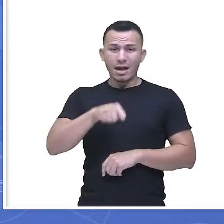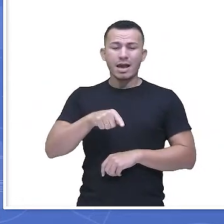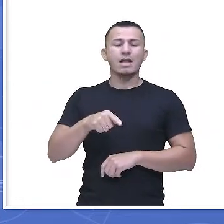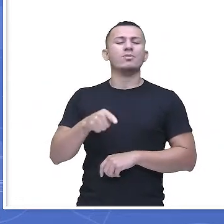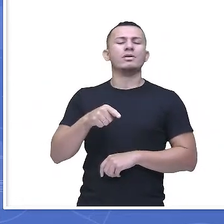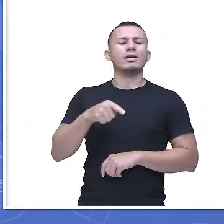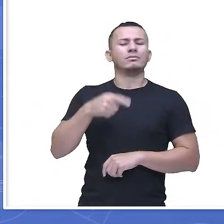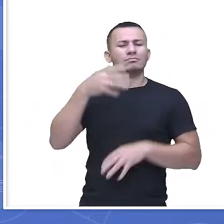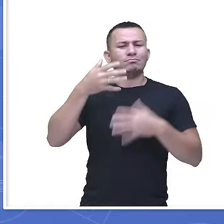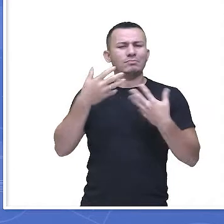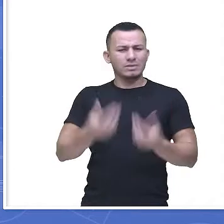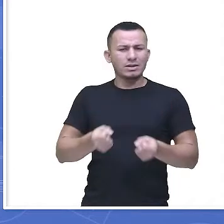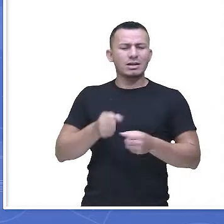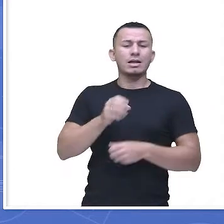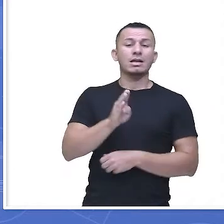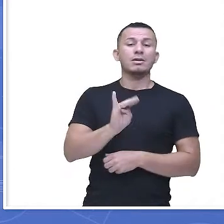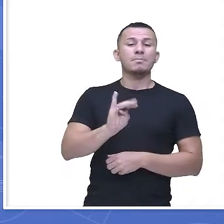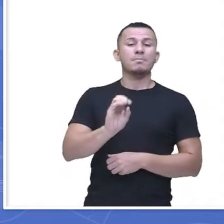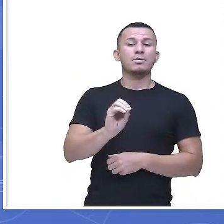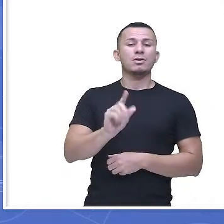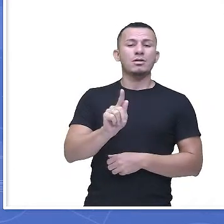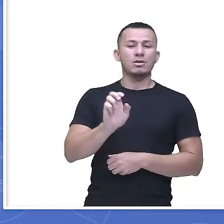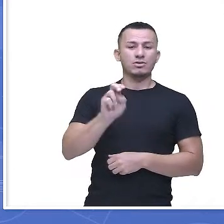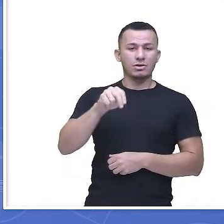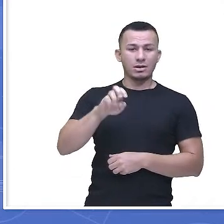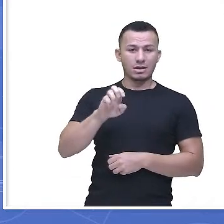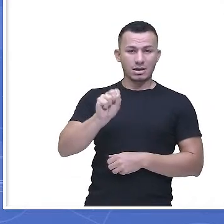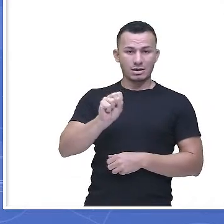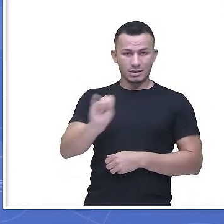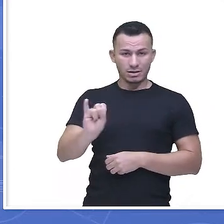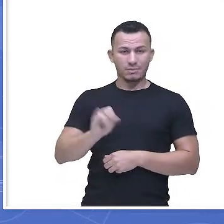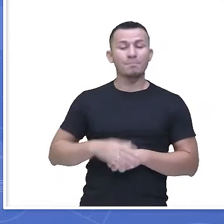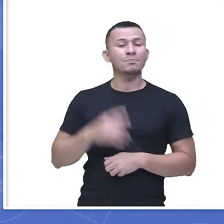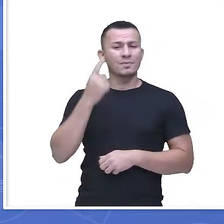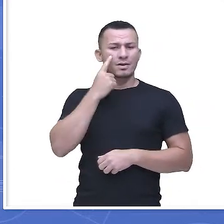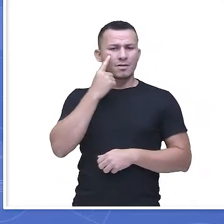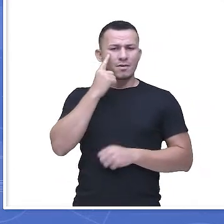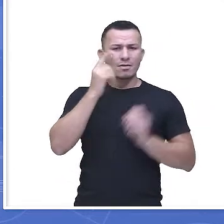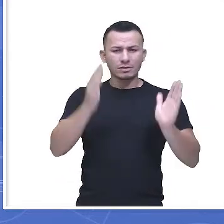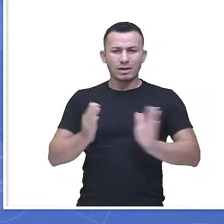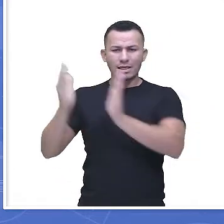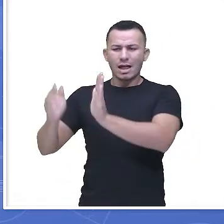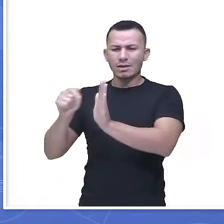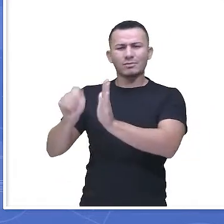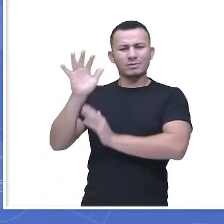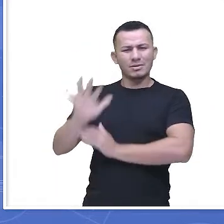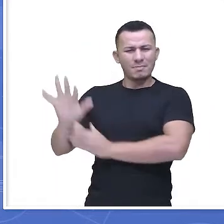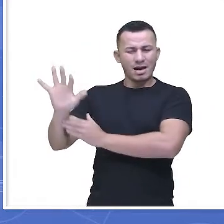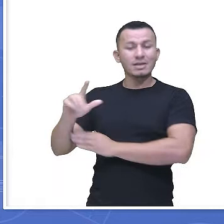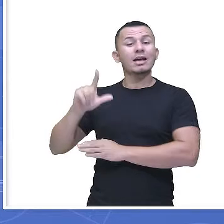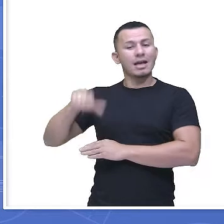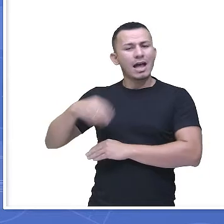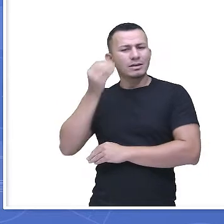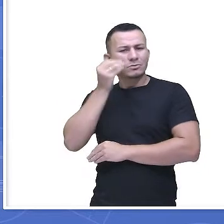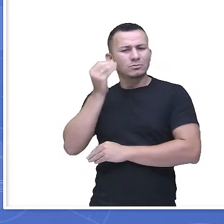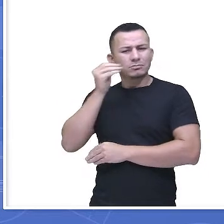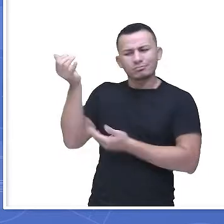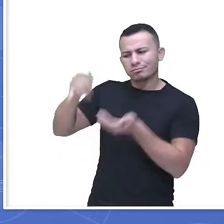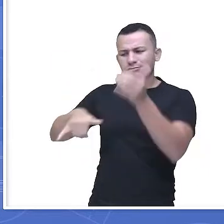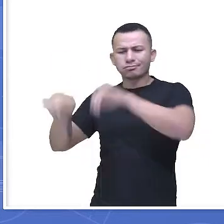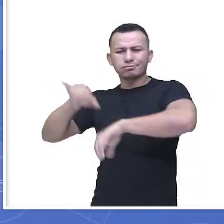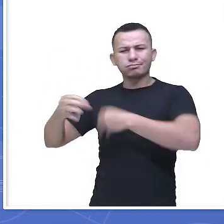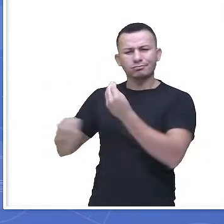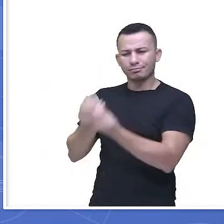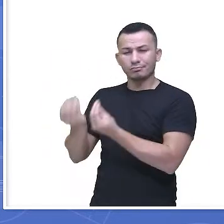da biogênese. Reparem aí no ladinho, tem uma demonstração do experimento de Redi. Ele